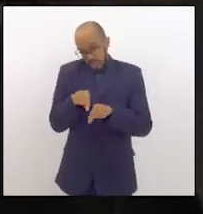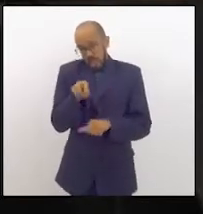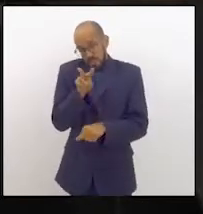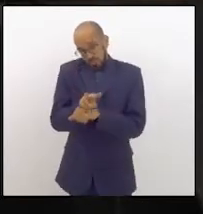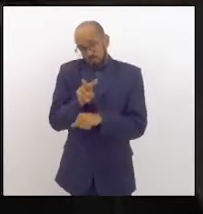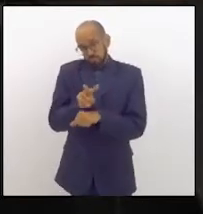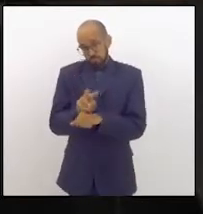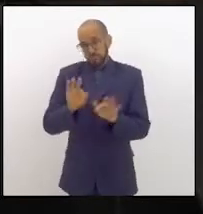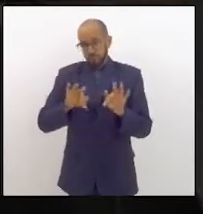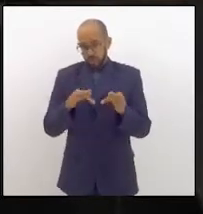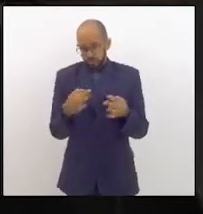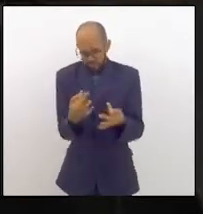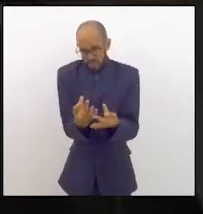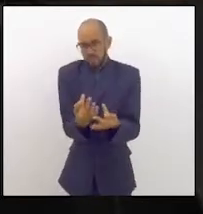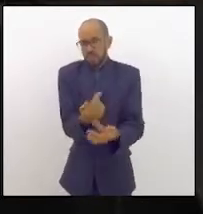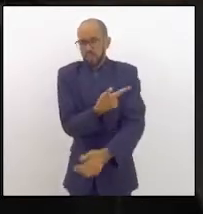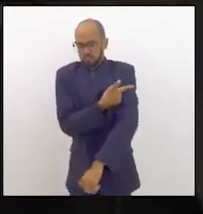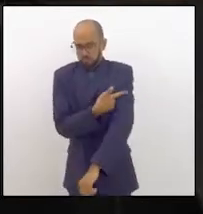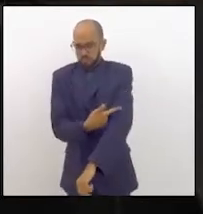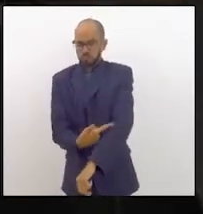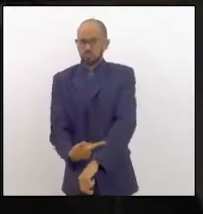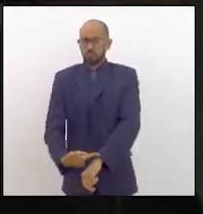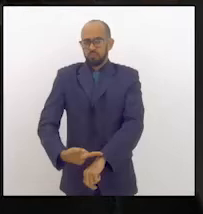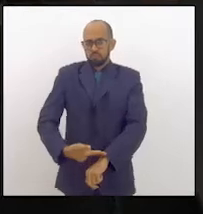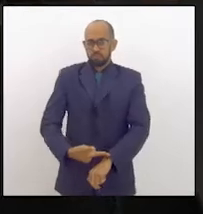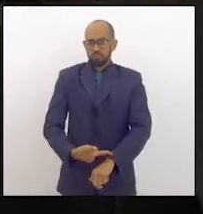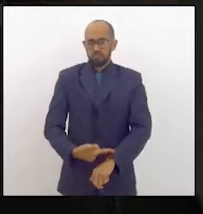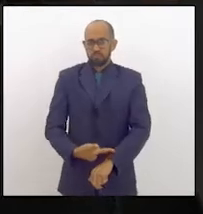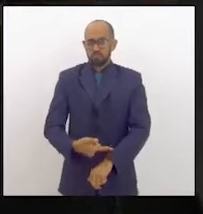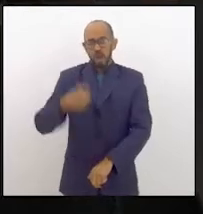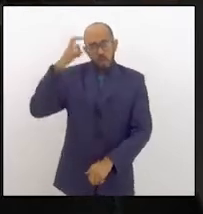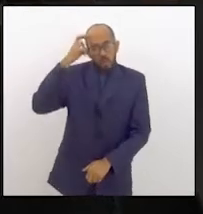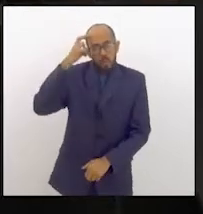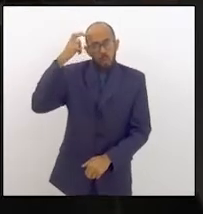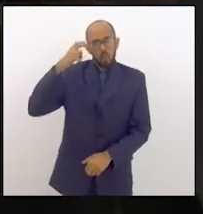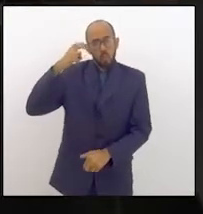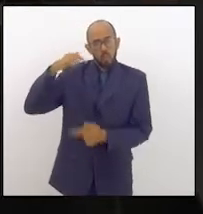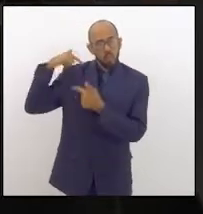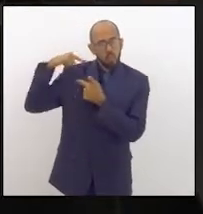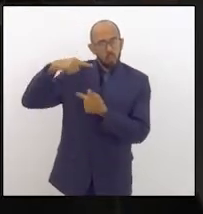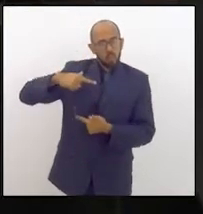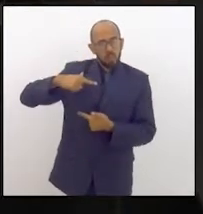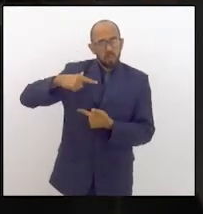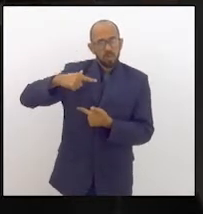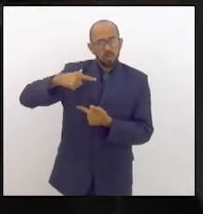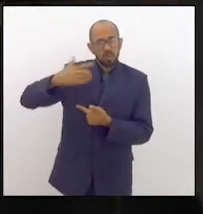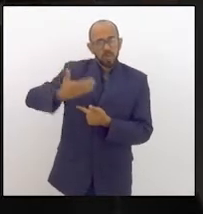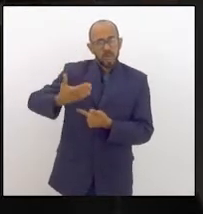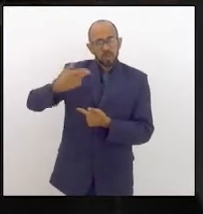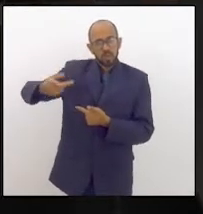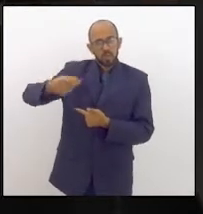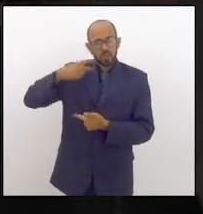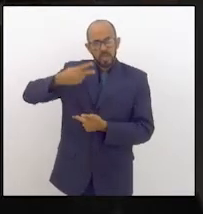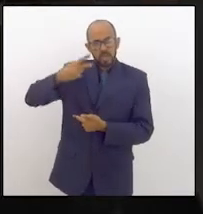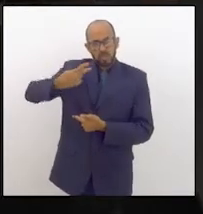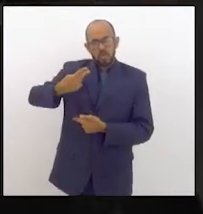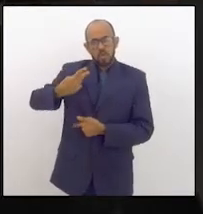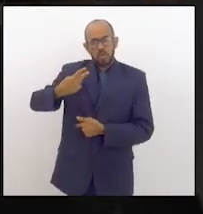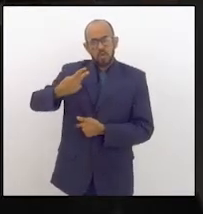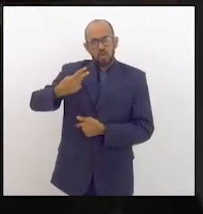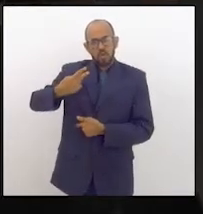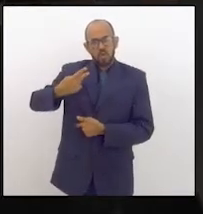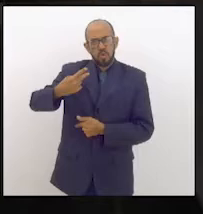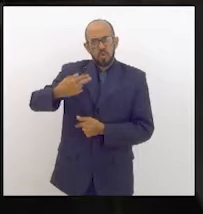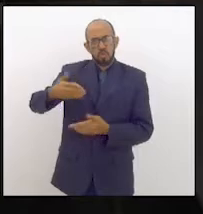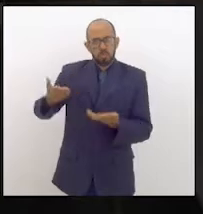família da Moral e dos bons costumes quer que o deputado o vereador melhor dizendo porque o